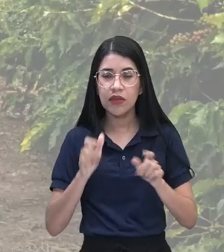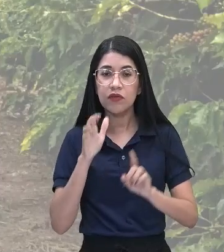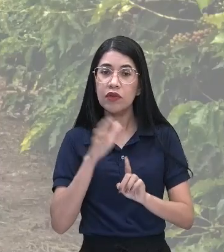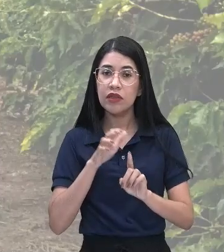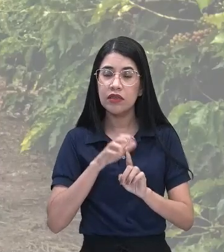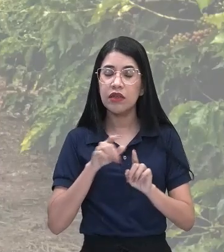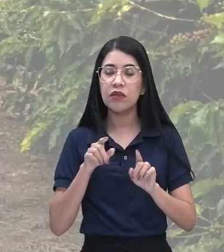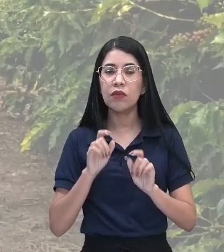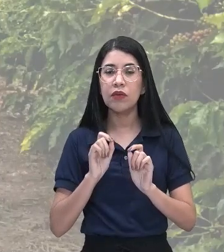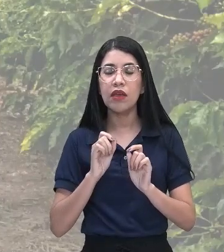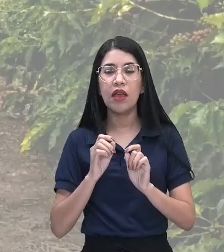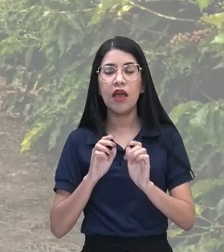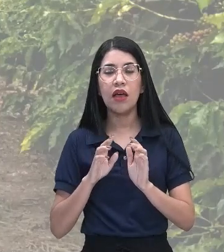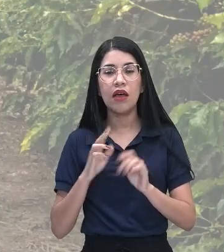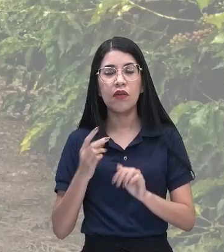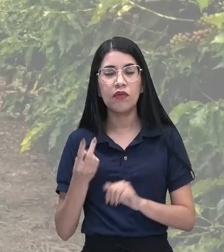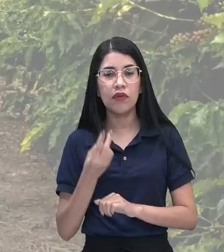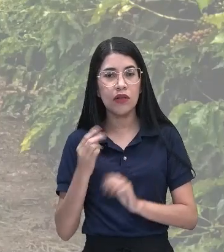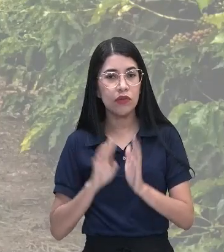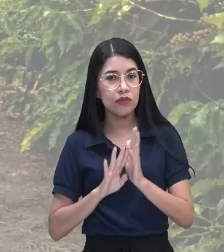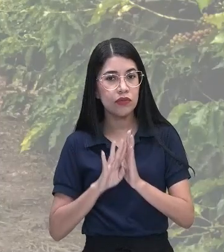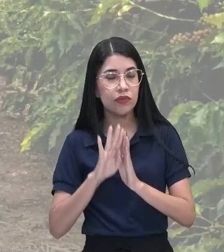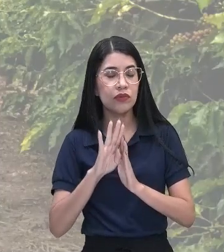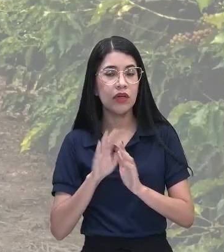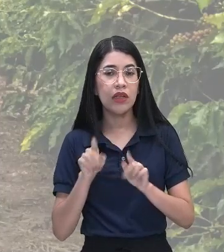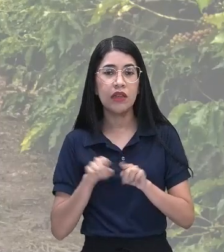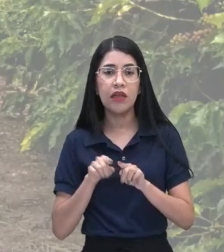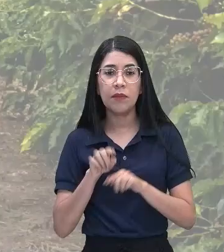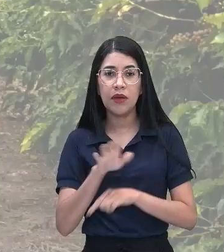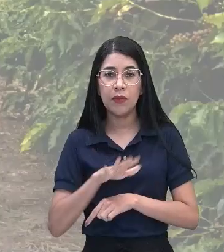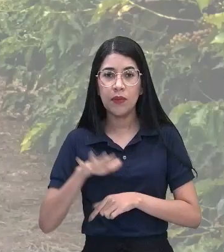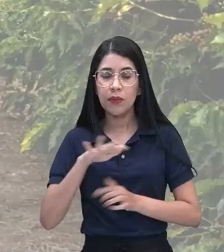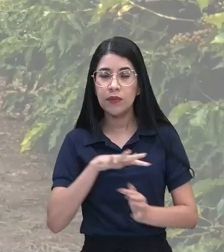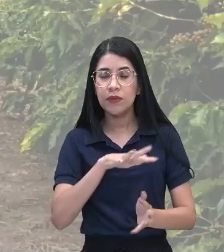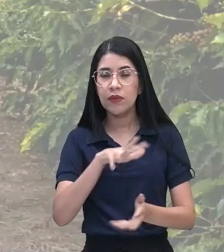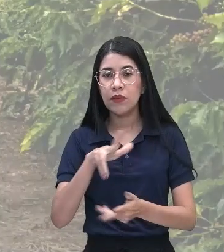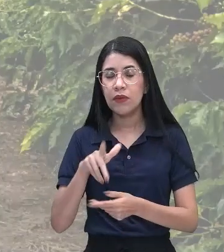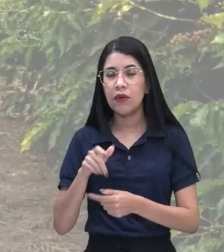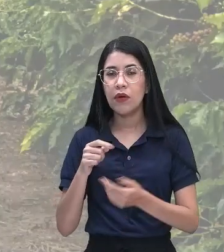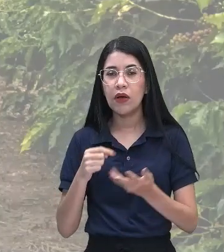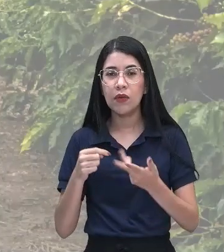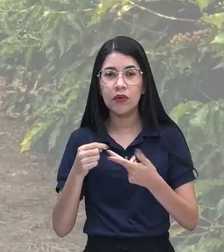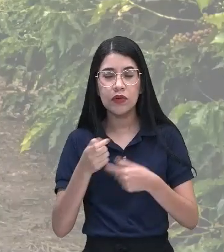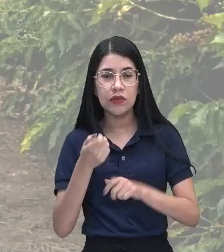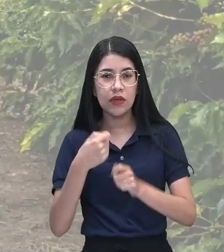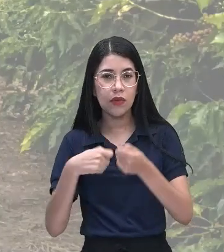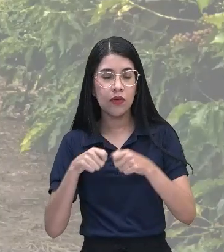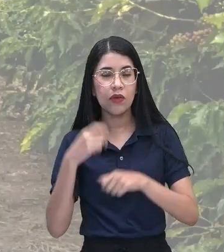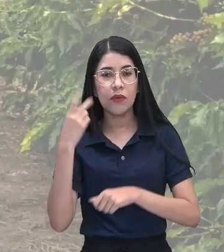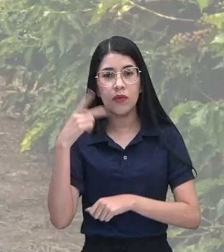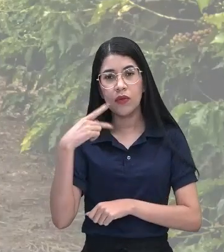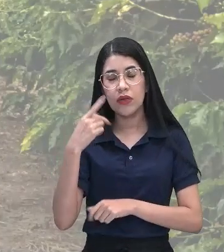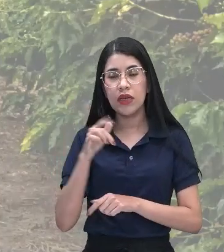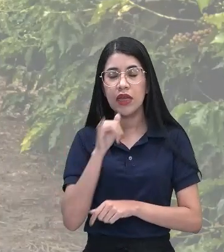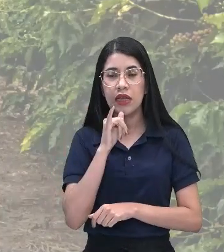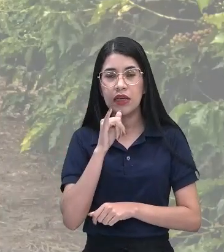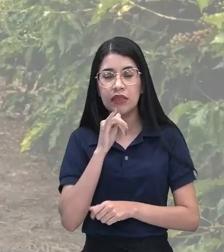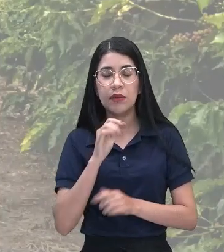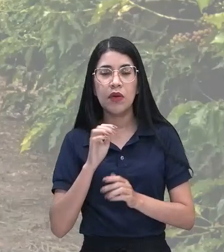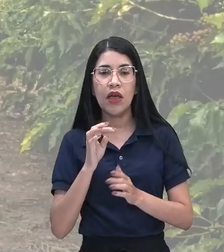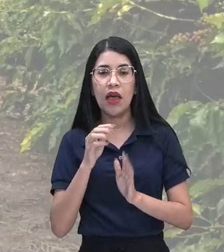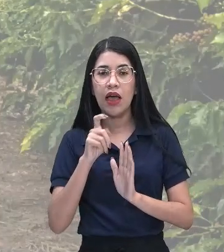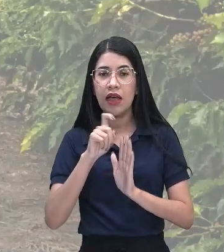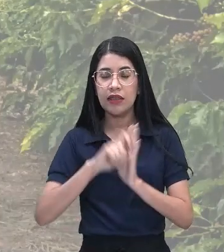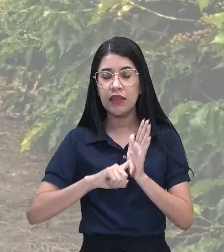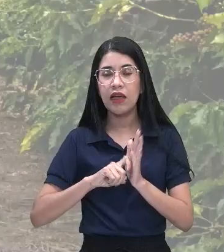para cima. É importante falar também do cenário global, que são os fatores econômicos e políticos, como a taxa de câmbio, a valorização